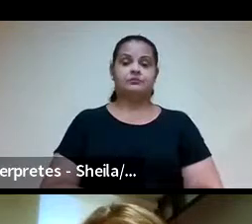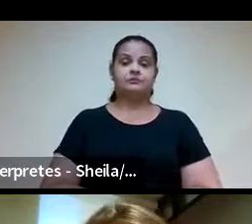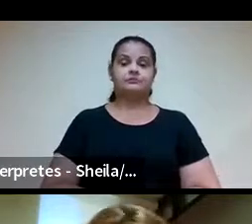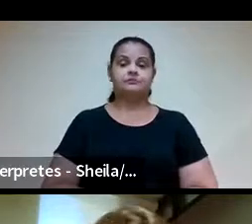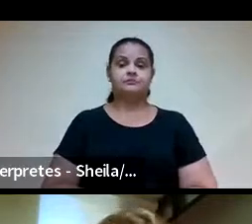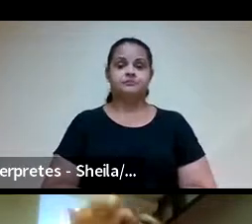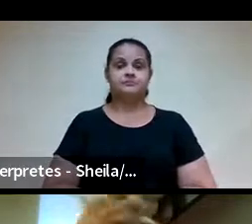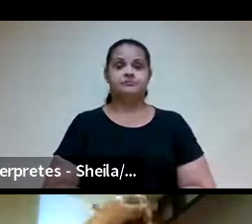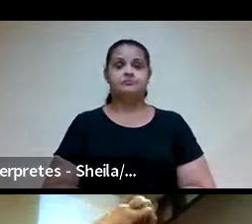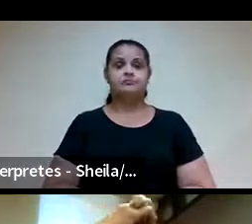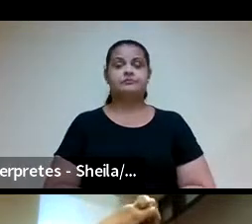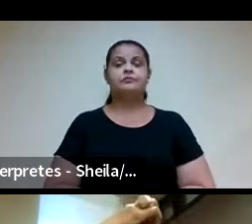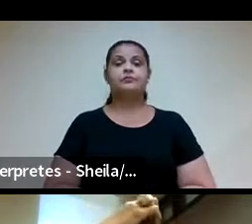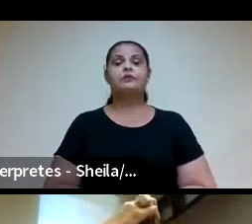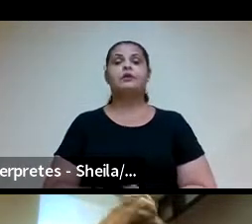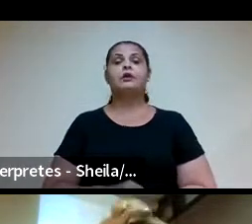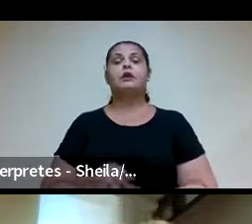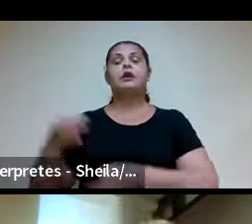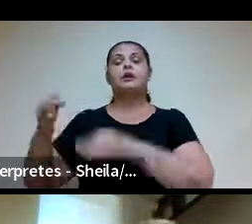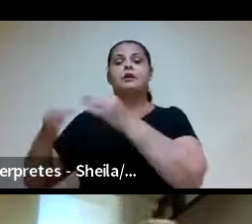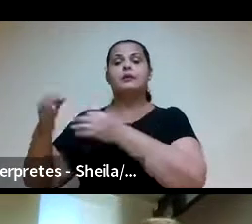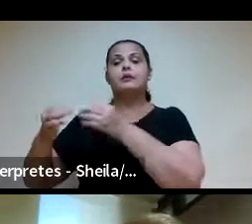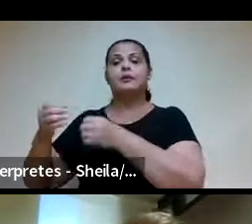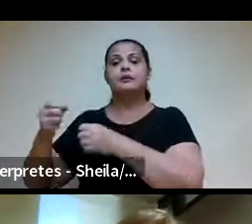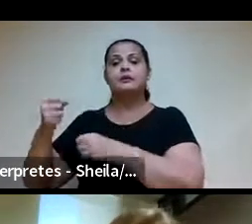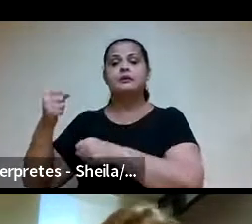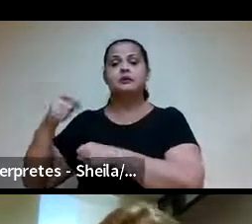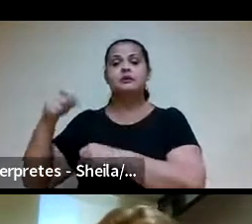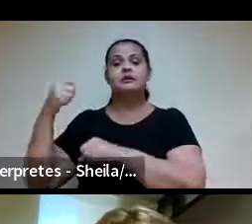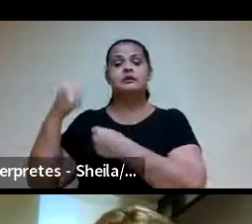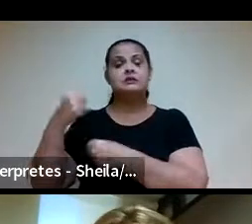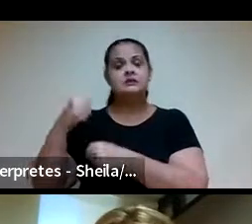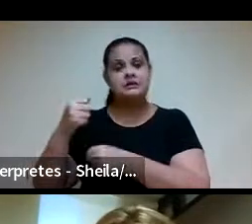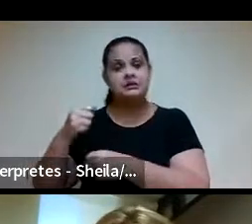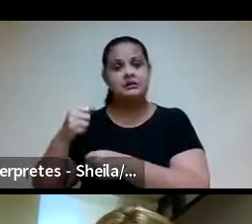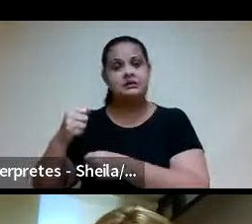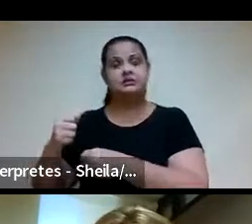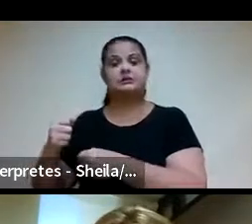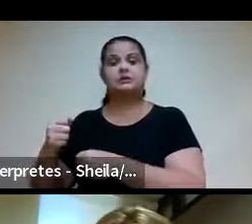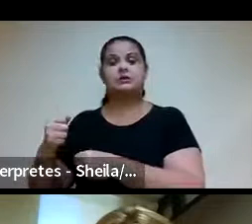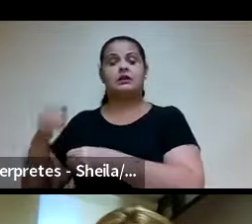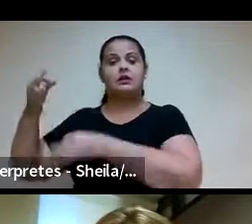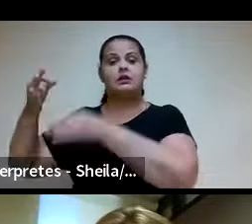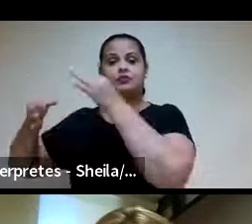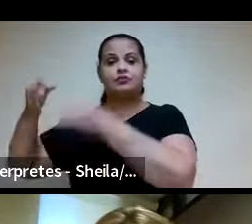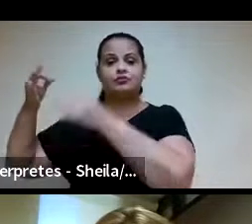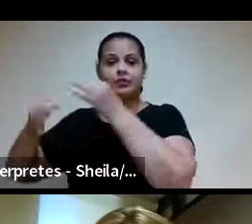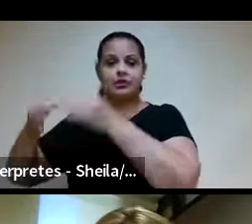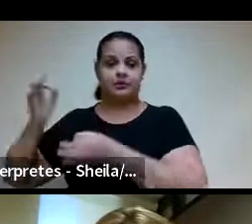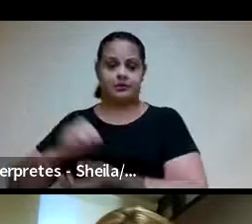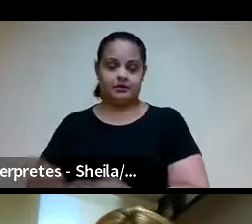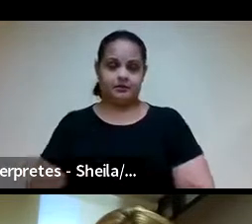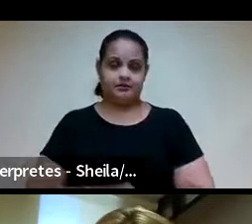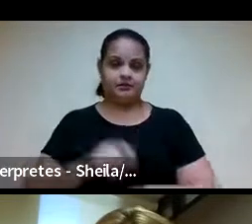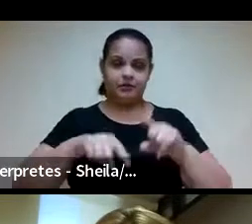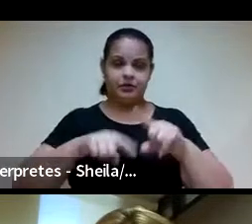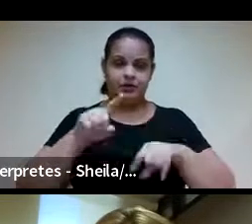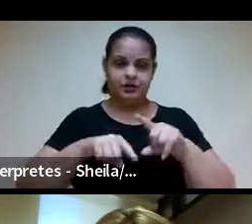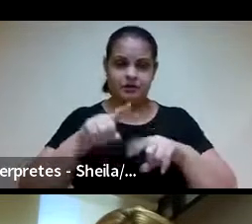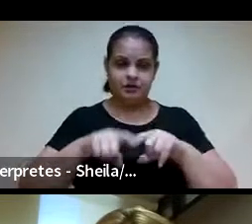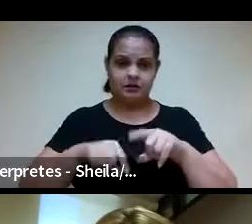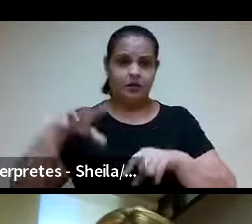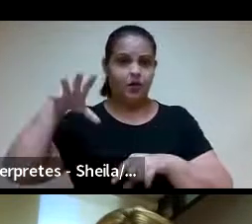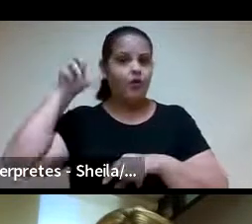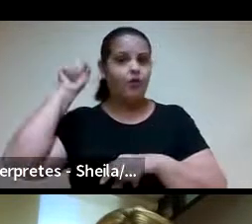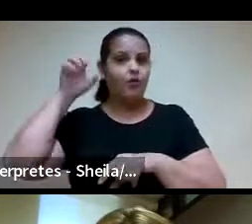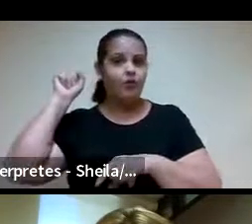entre outros julgados. O CPC é ainda mais incisivo nessa questão, e eu ouvi